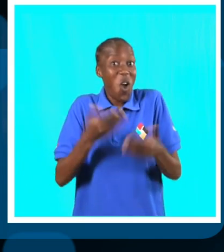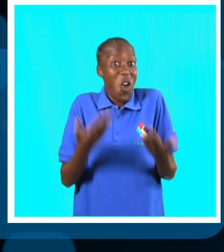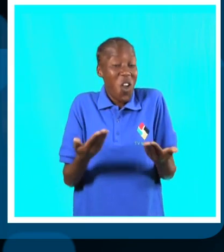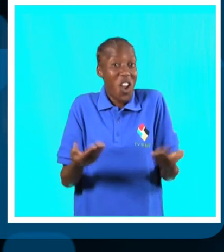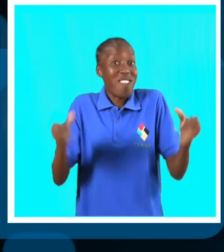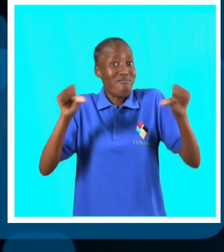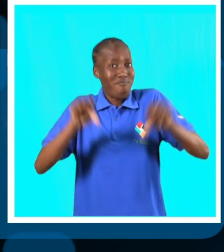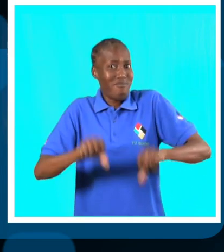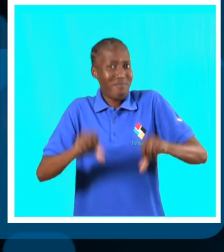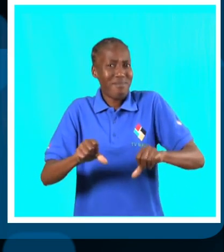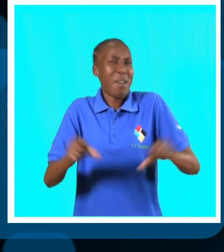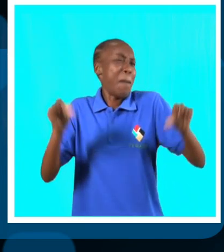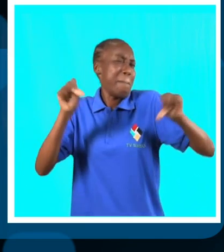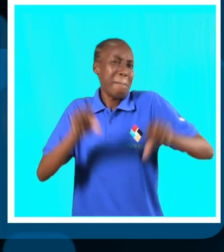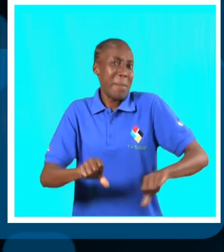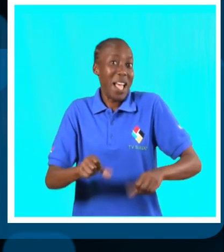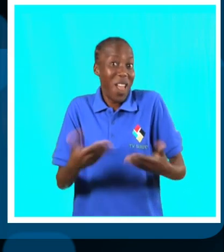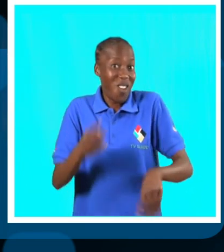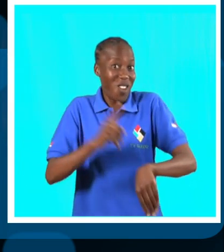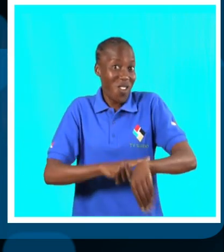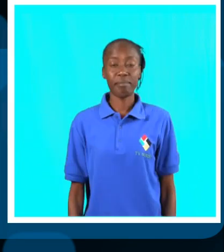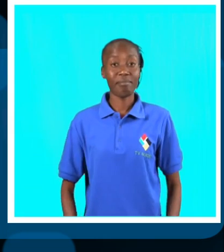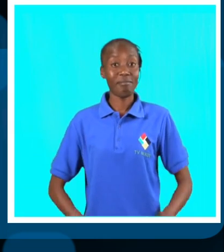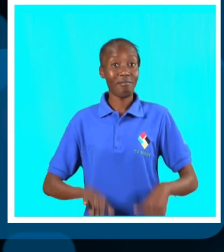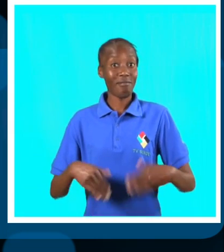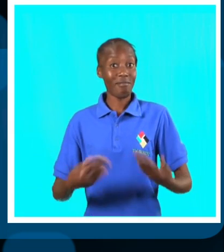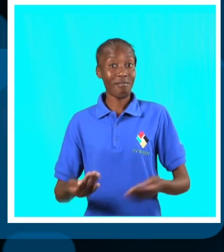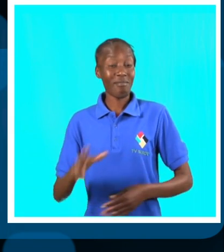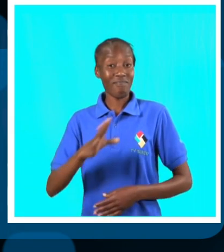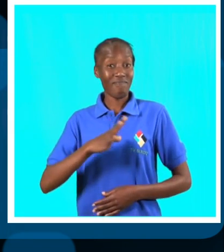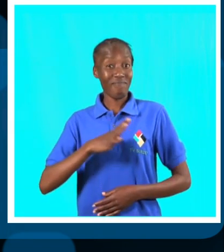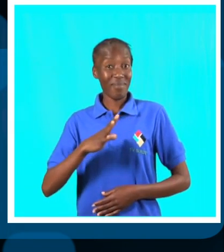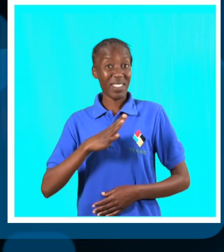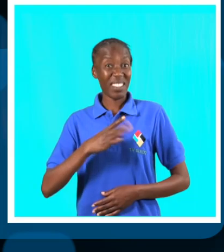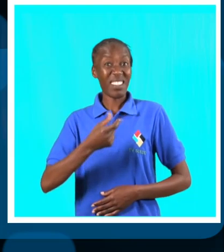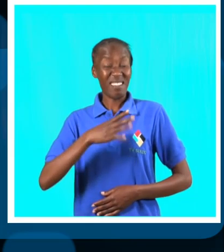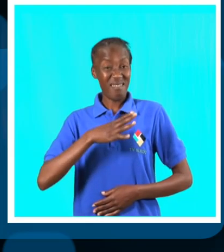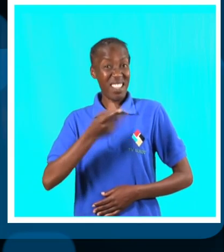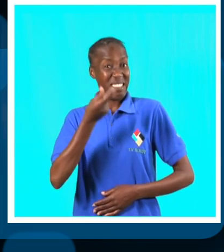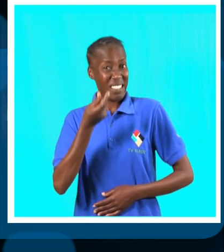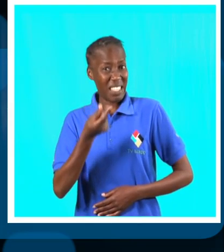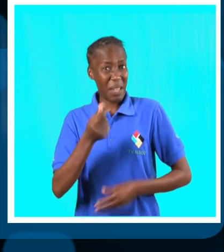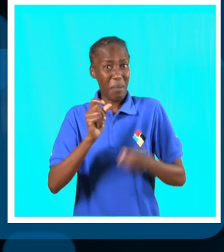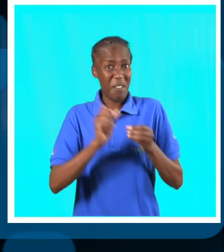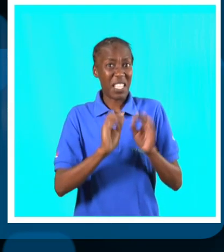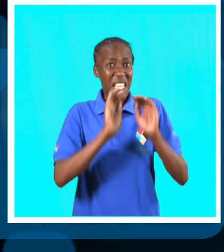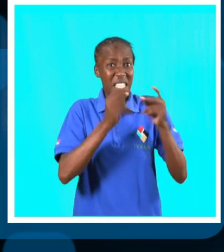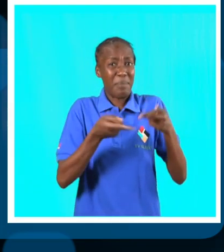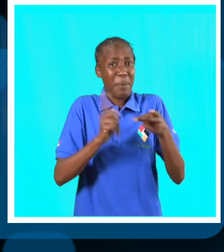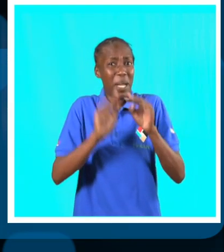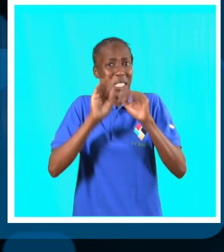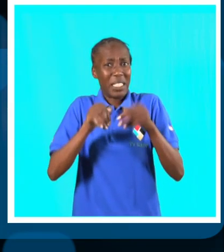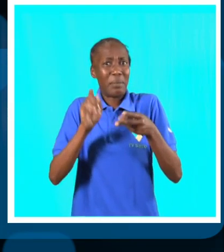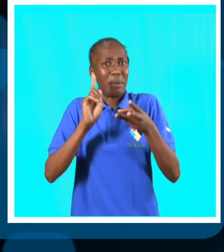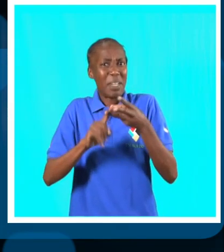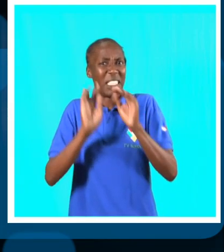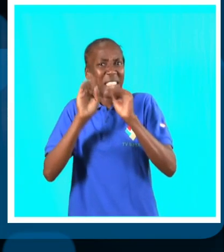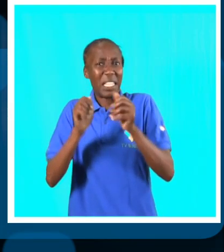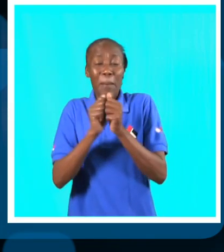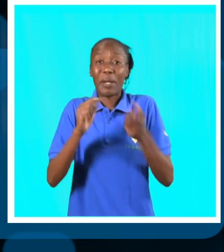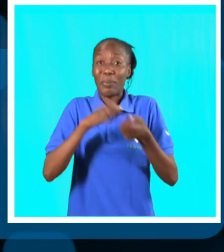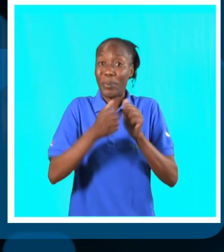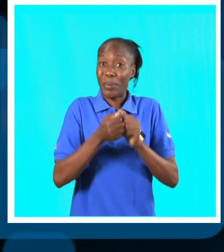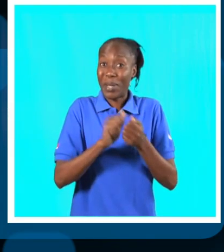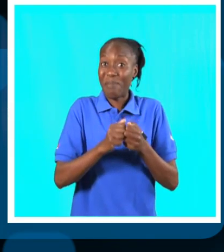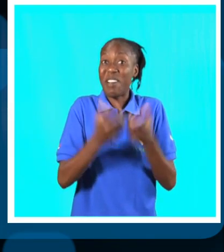última hora. Passamos muito mal na hora da panda. Por mais que tenhamos até algum valor para fazer ligações, mas há muita